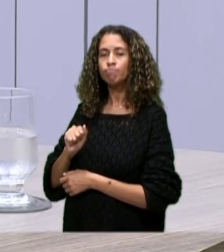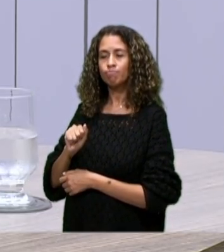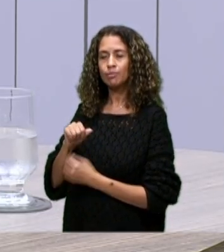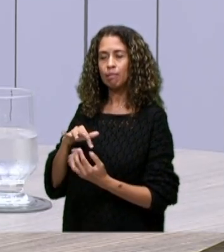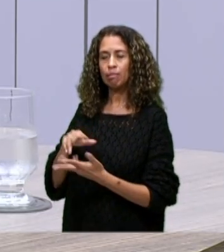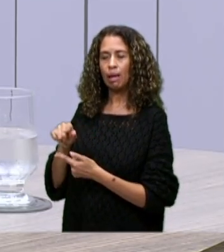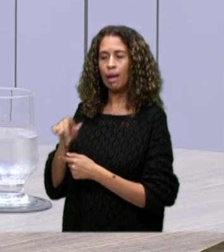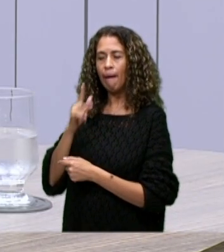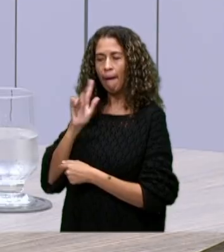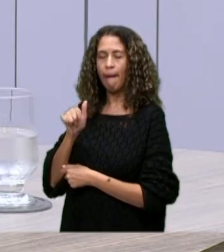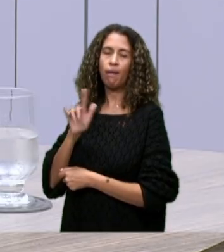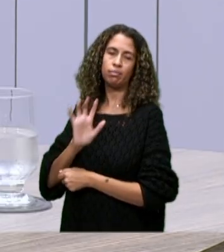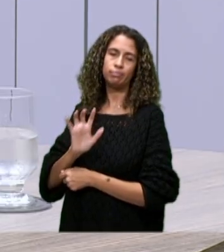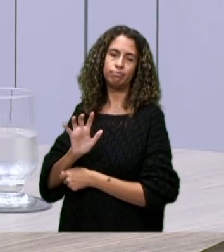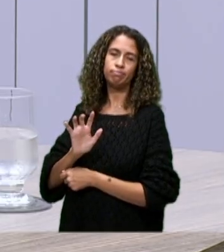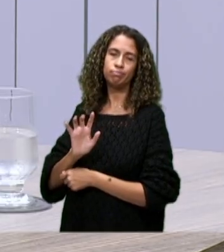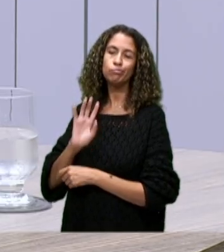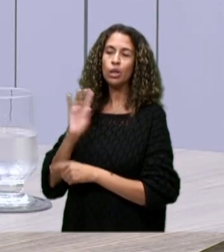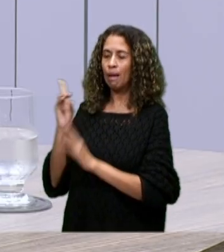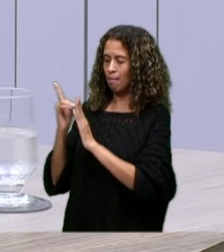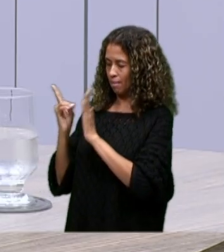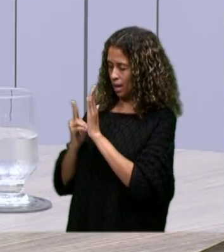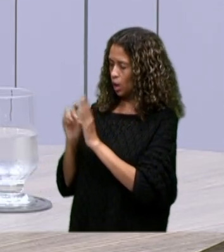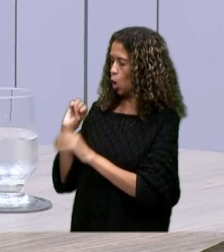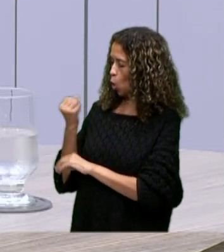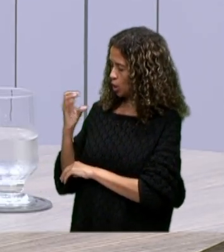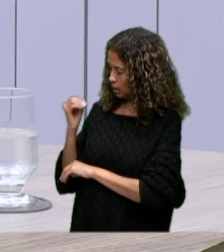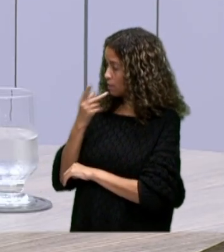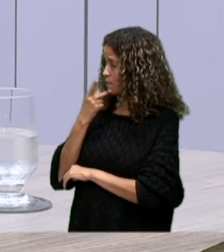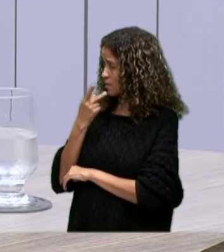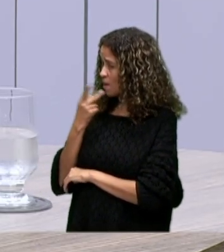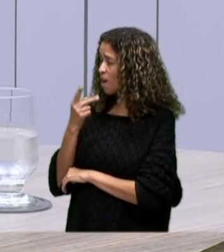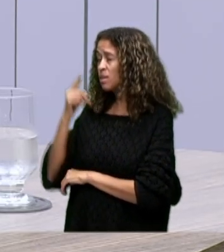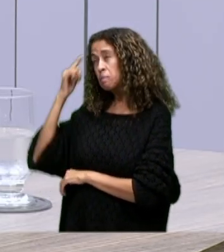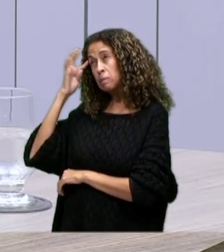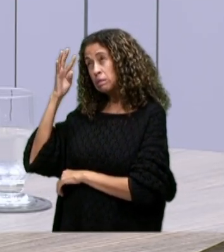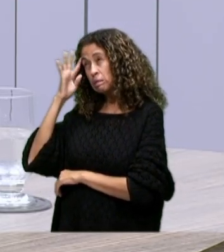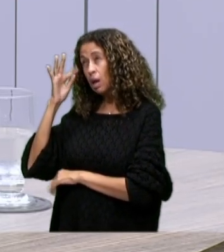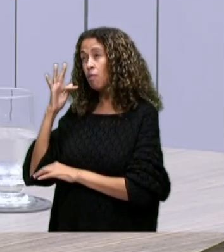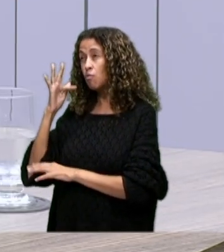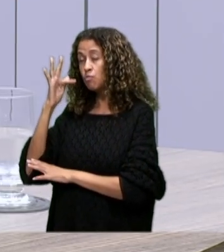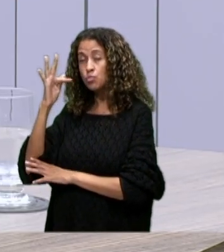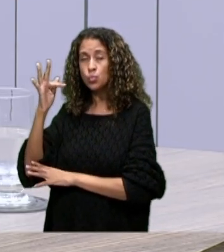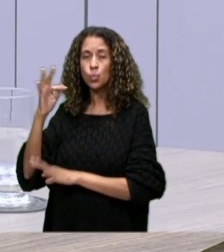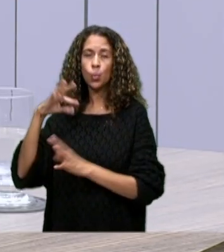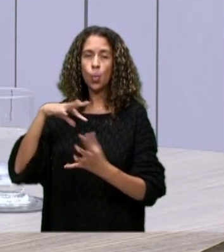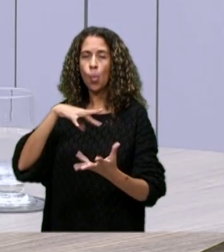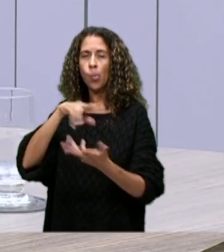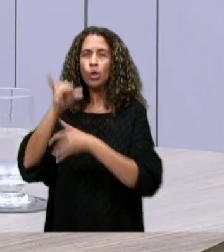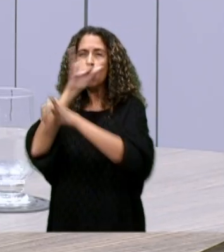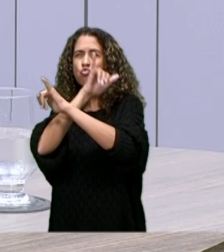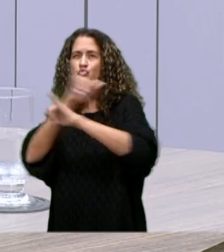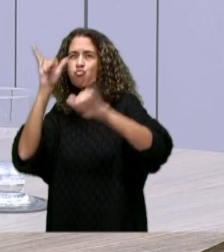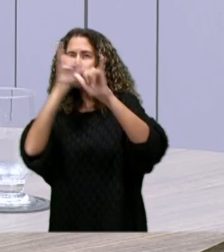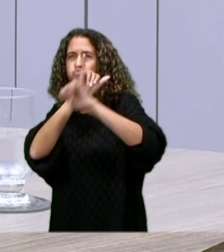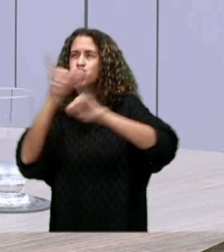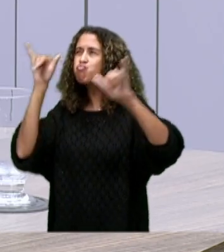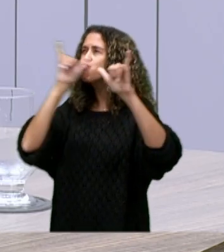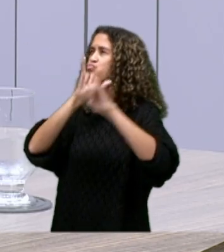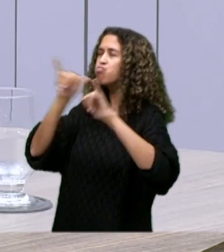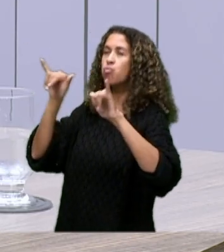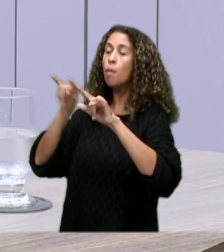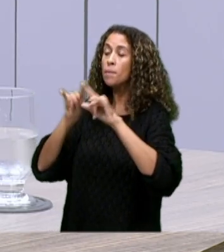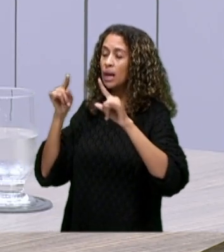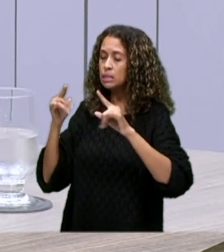distopia. Aquele mundo previsto lá nos anos 80 está acontecendo, né? Aqueles filmes que previam aquele mundo cheio de propaganda, cheio de coisa, com a